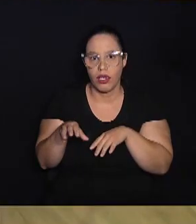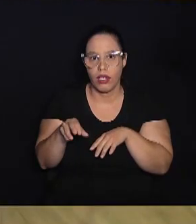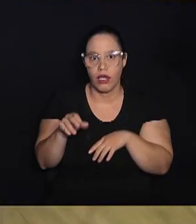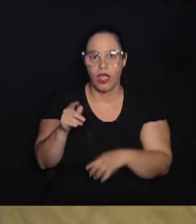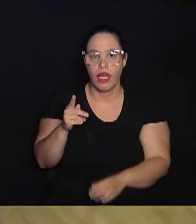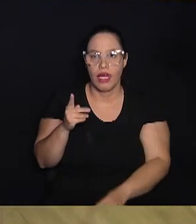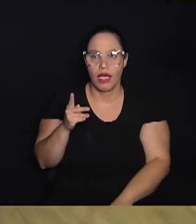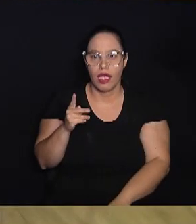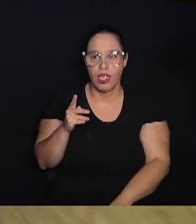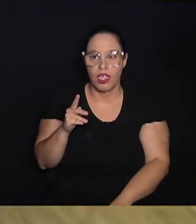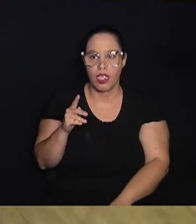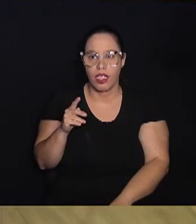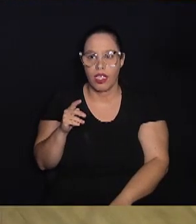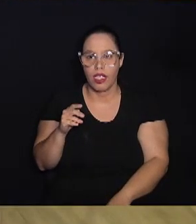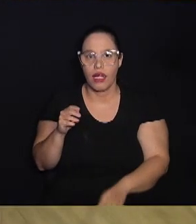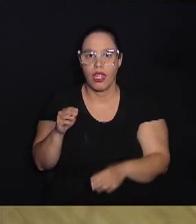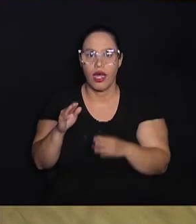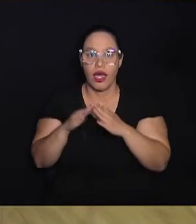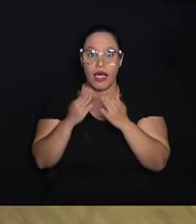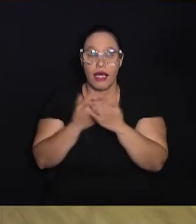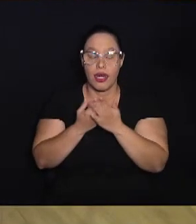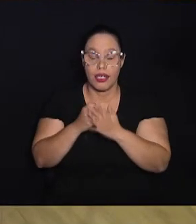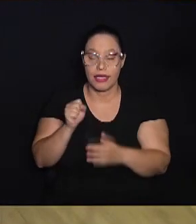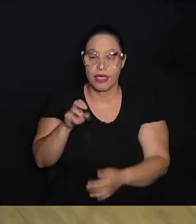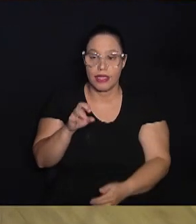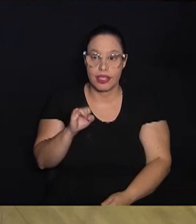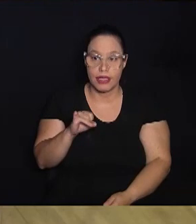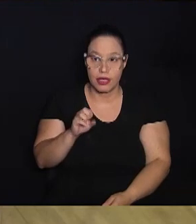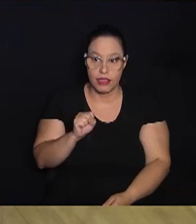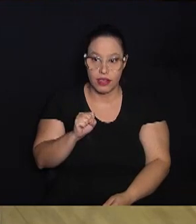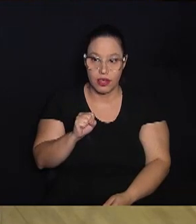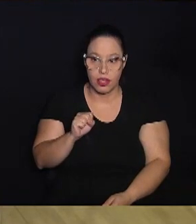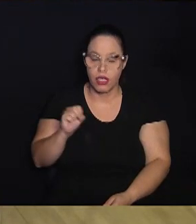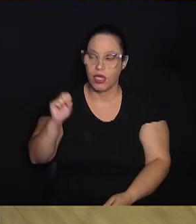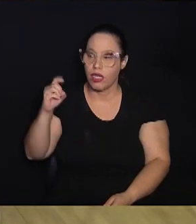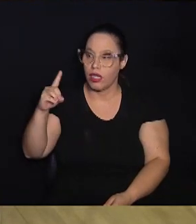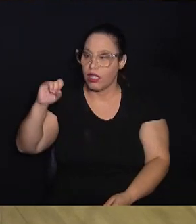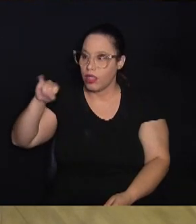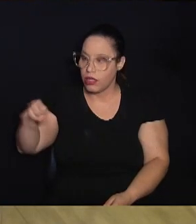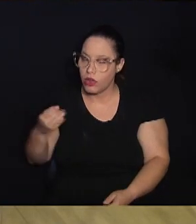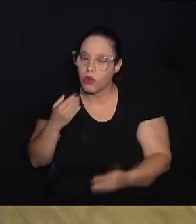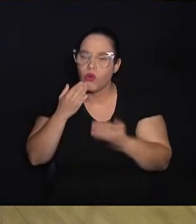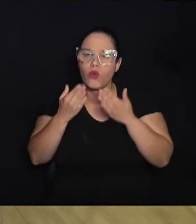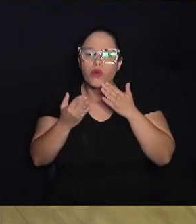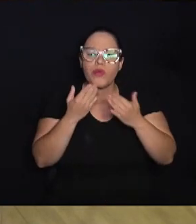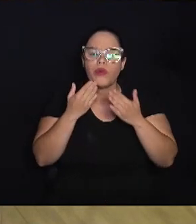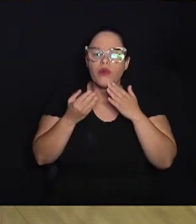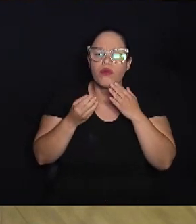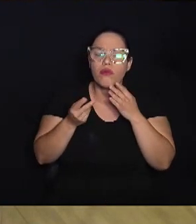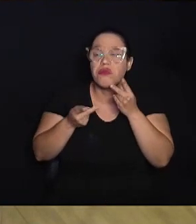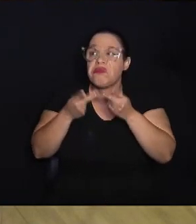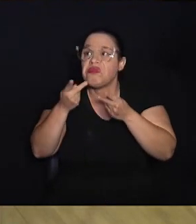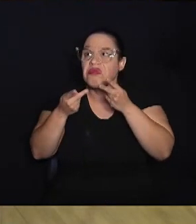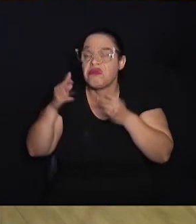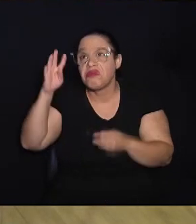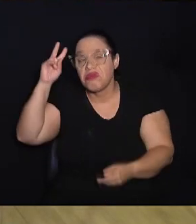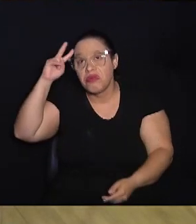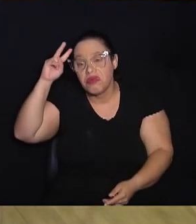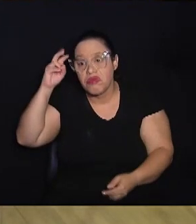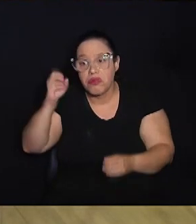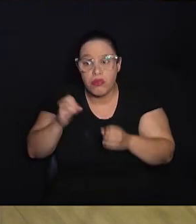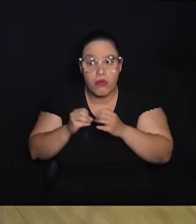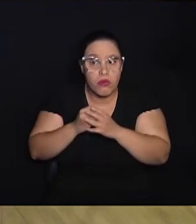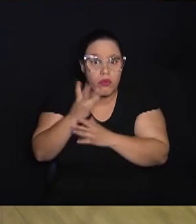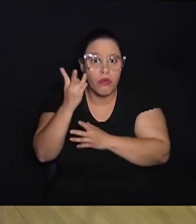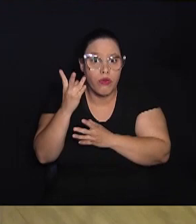sassis é escola de sassis escola de sassis né DJ começa conversando com a gente aqui contando como é que surgiu a gente tem